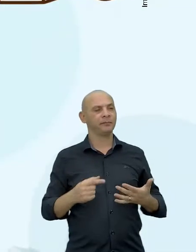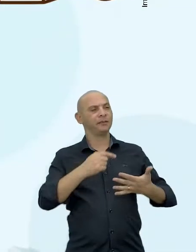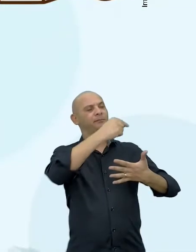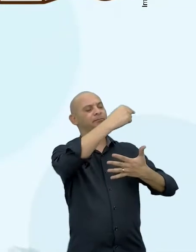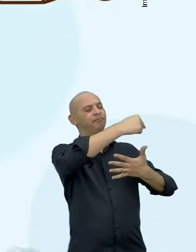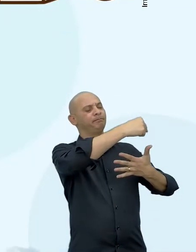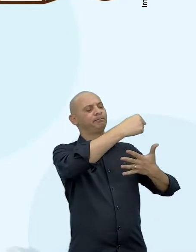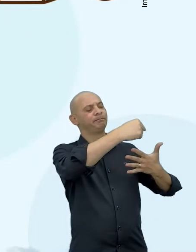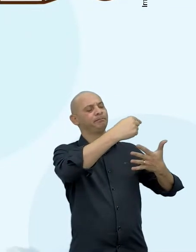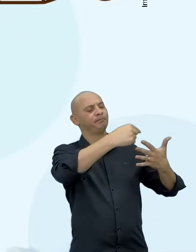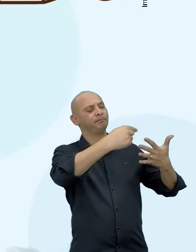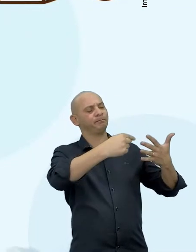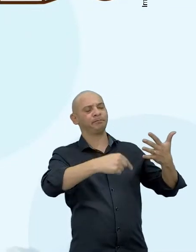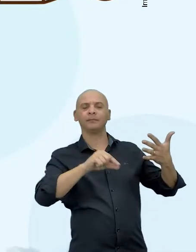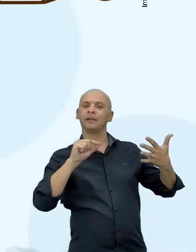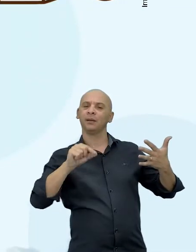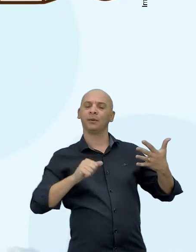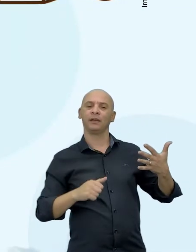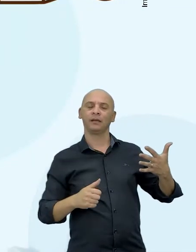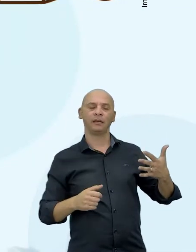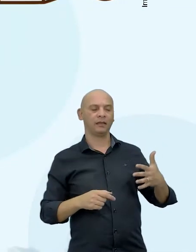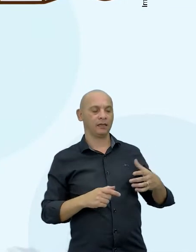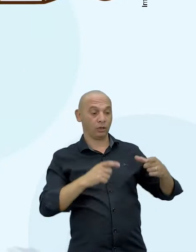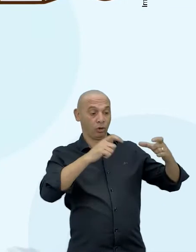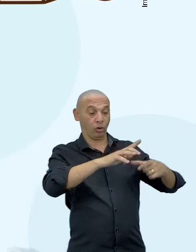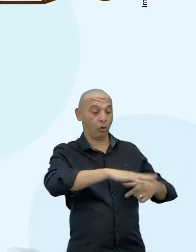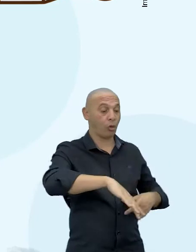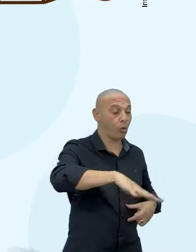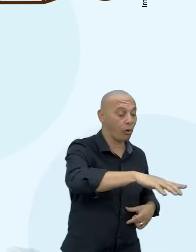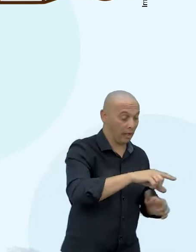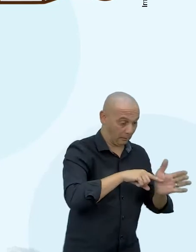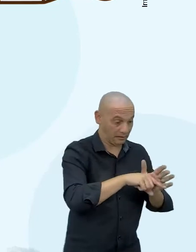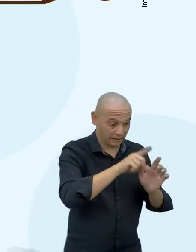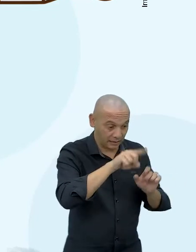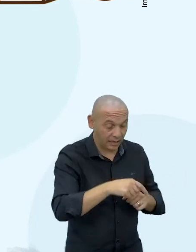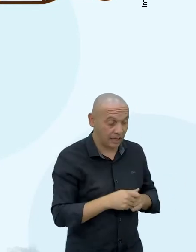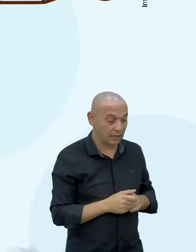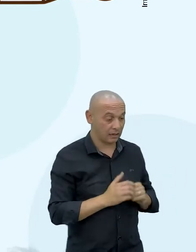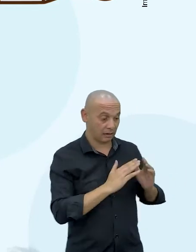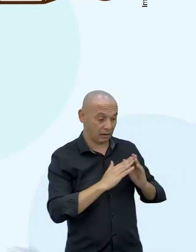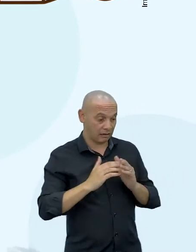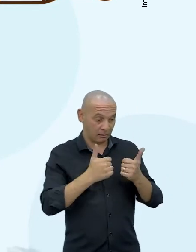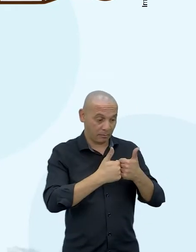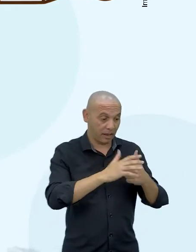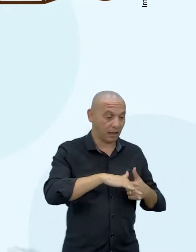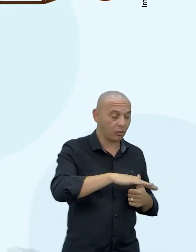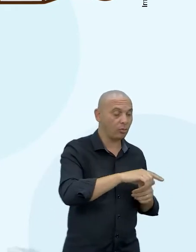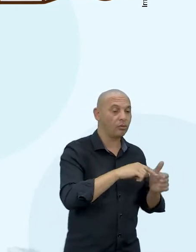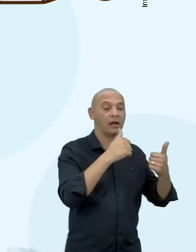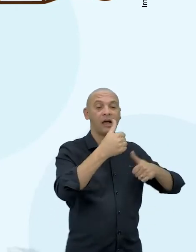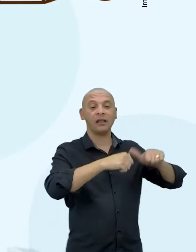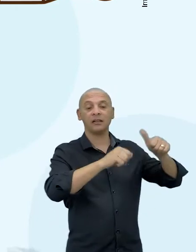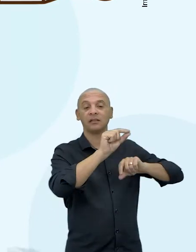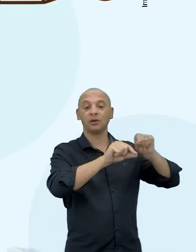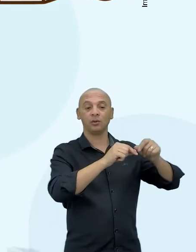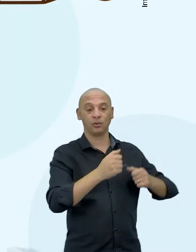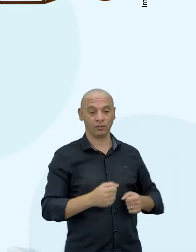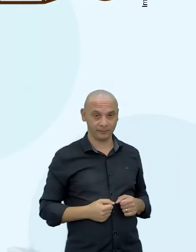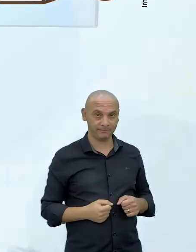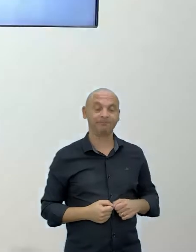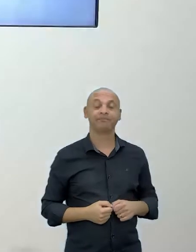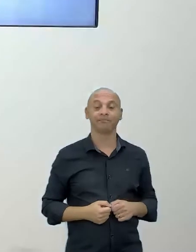Tudo isso você vai ter que, né, estabelecer. E os espaços a serem observados. Então, você vai fazer análise de um